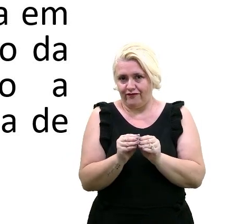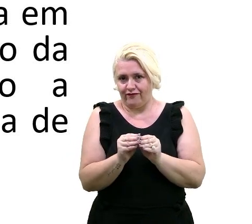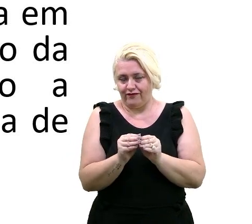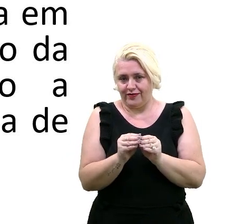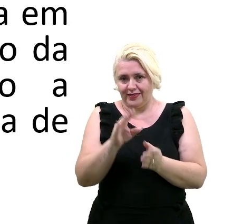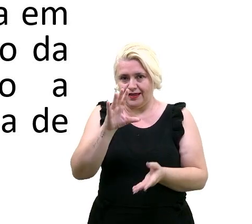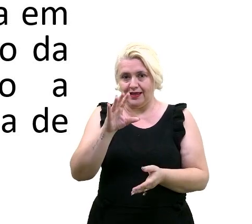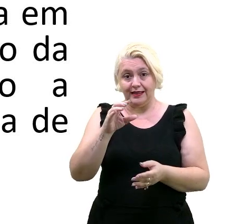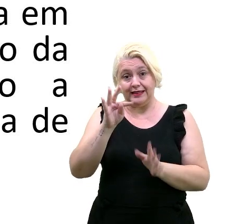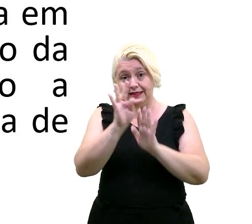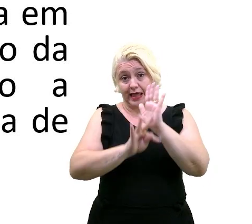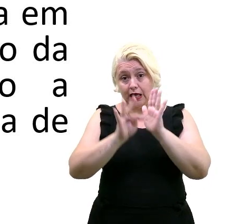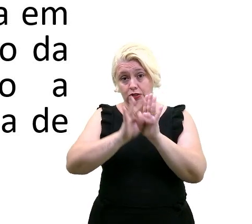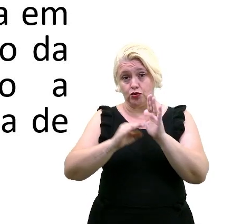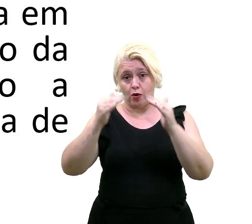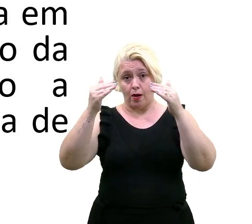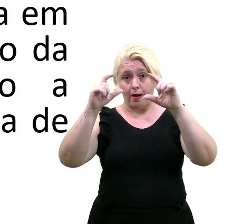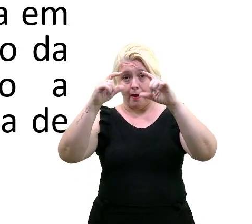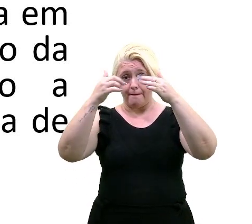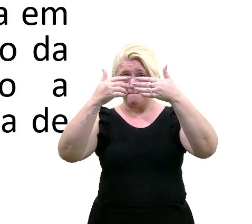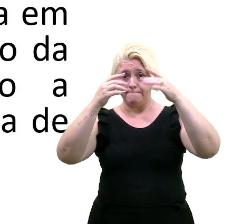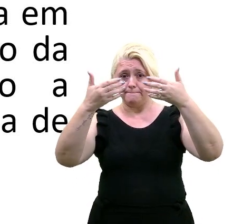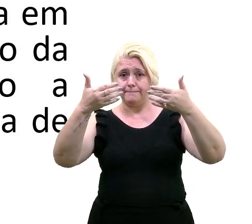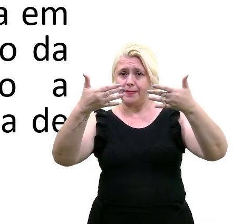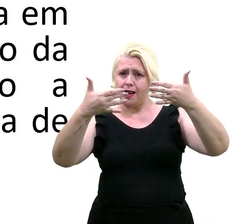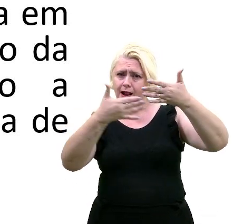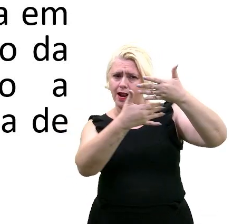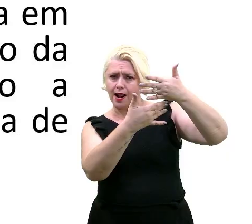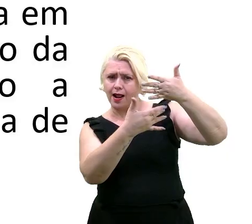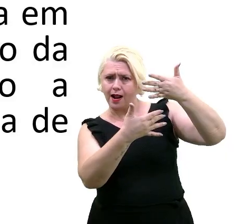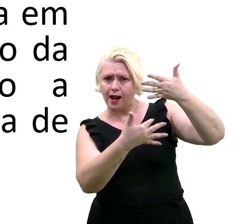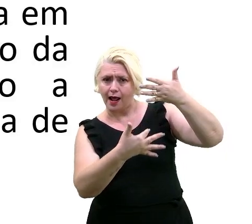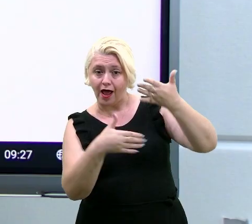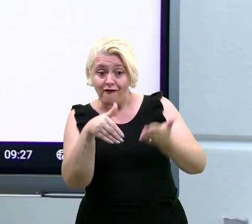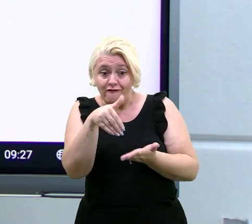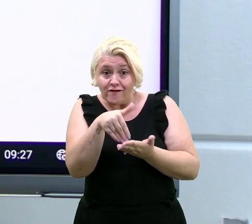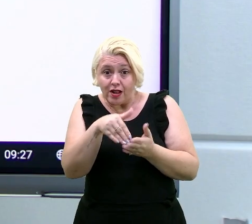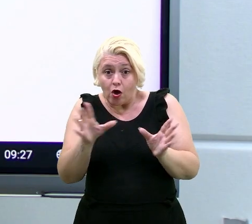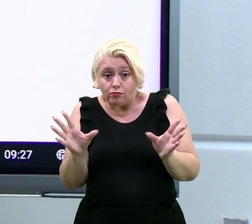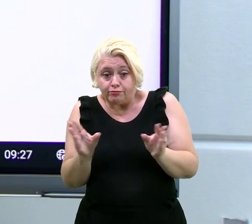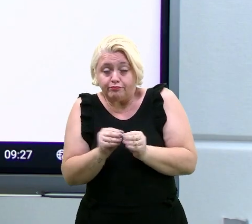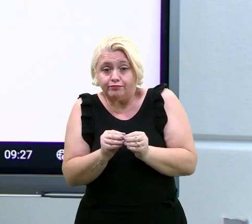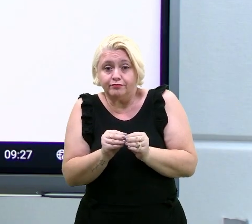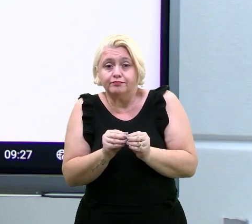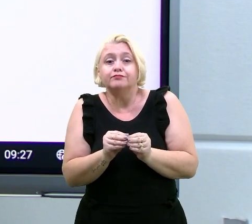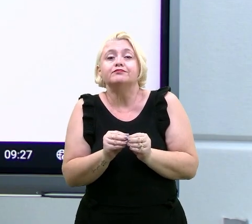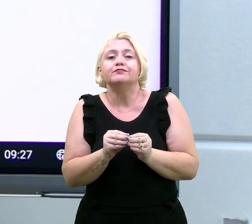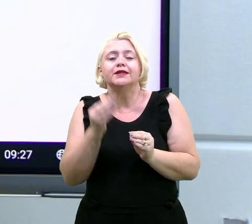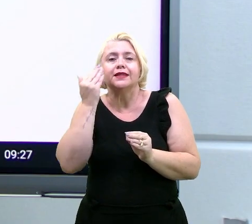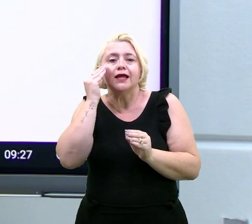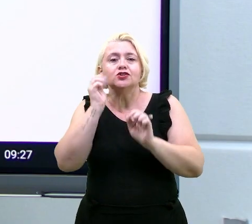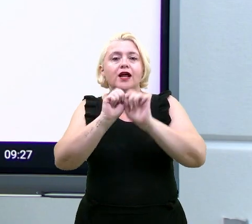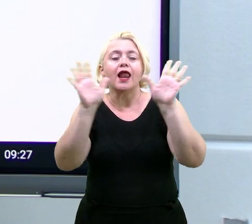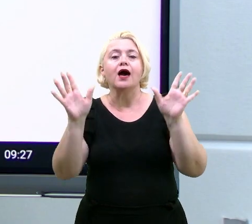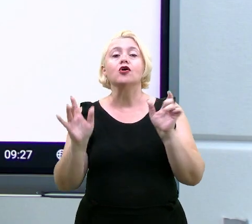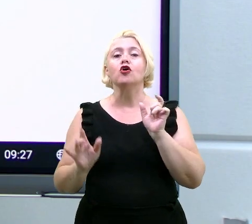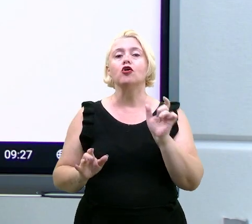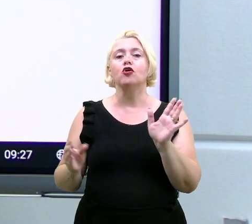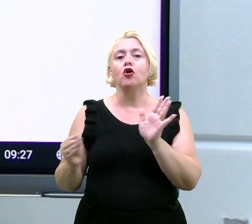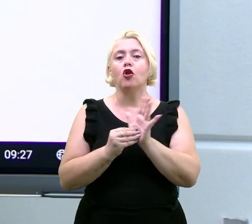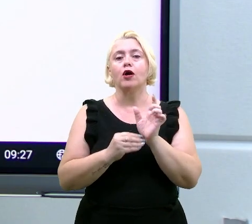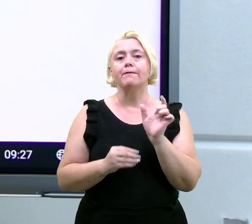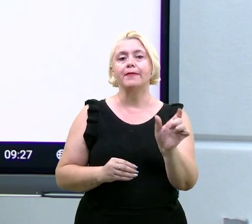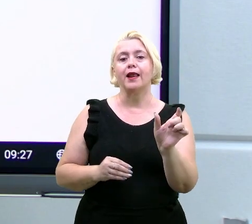nosso texto nós precisamos deixar isso claro como que nós deixamos isso claro com essas palavrinhas